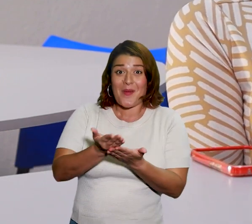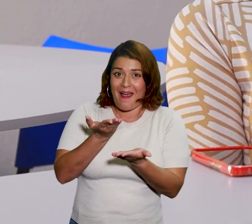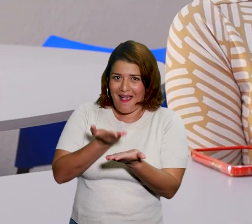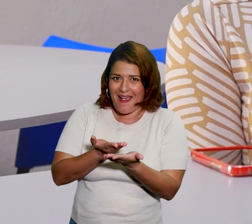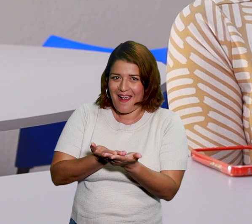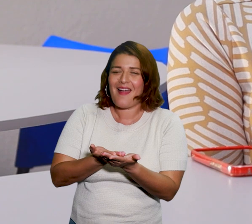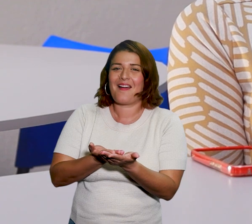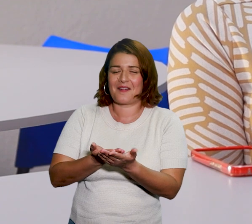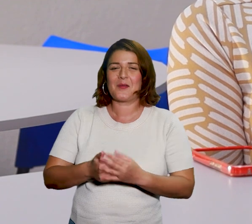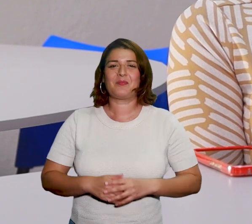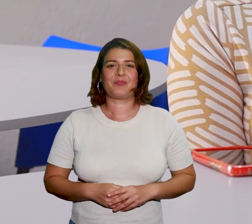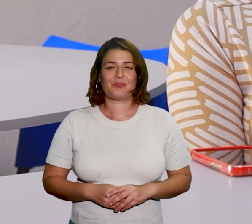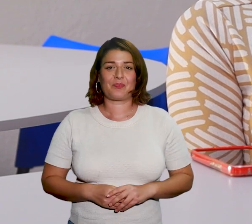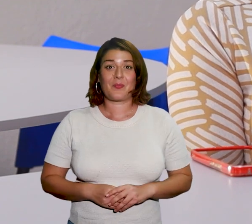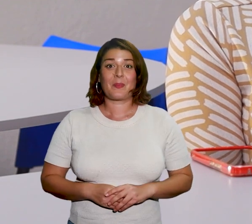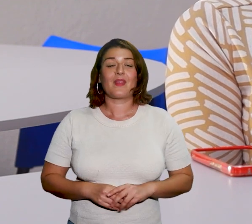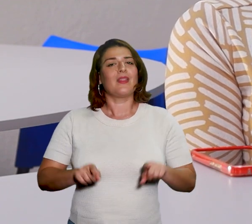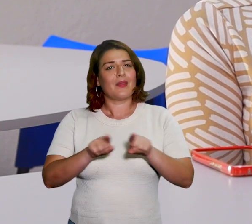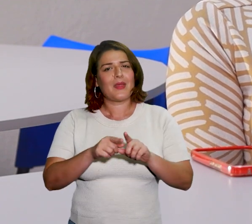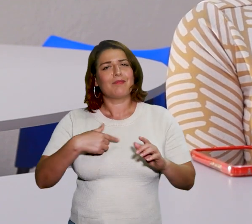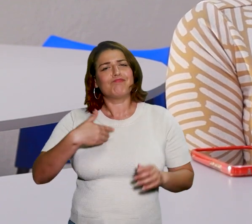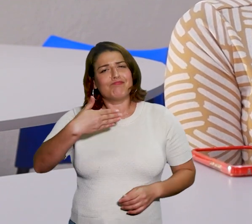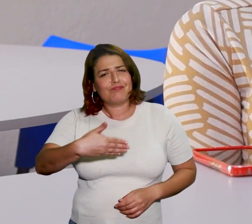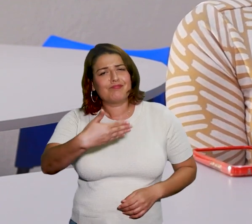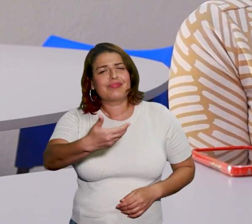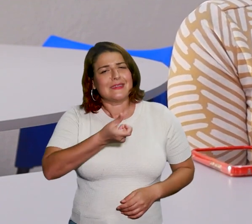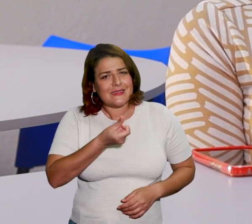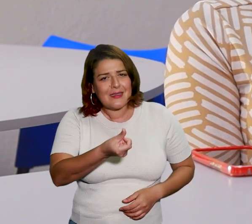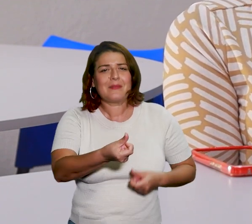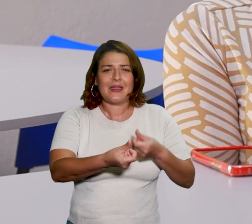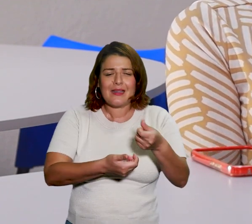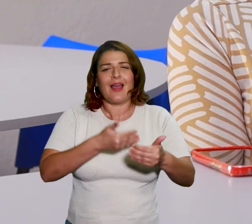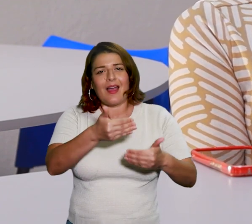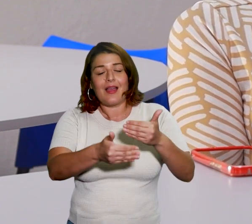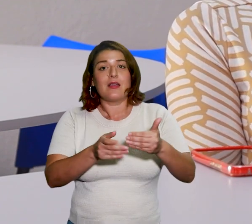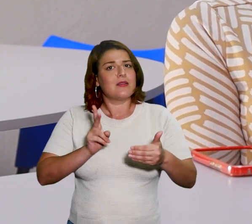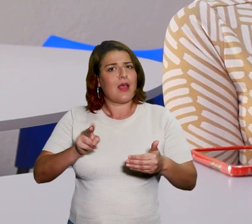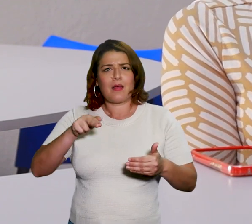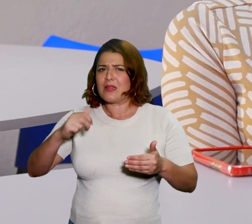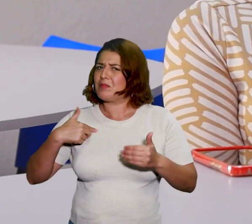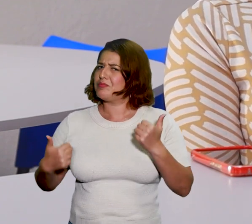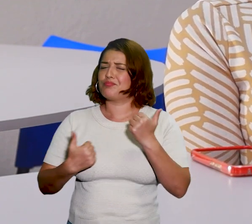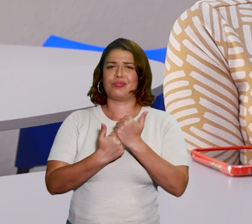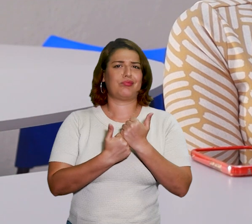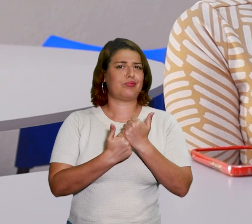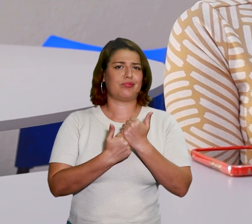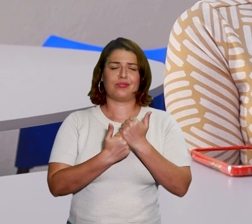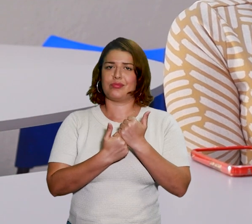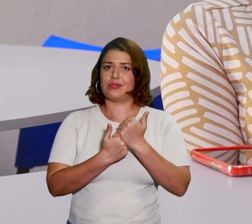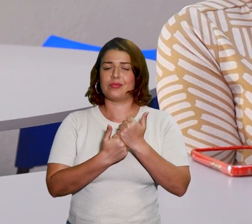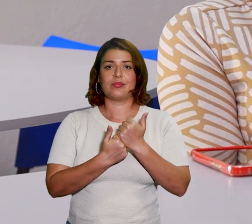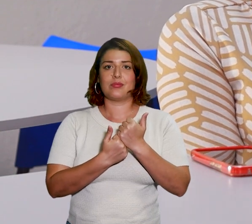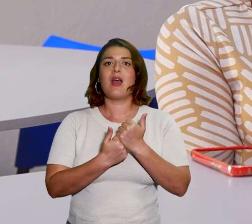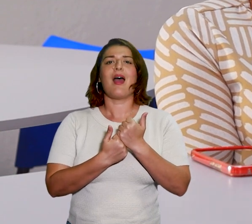aulas. E no decorrer da formação, sempre ali me oferecendo suporte,